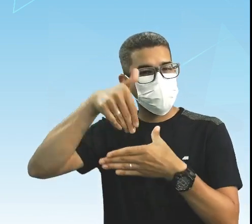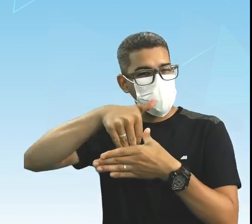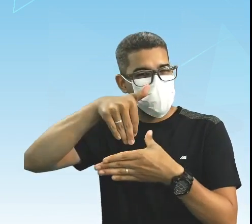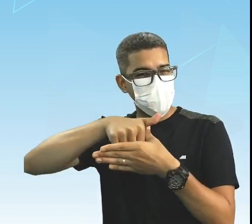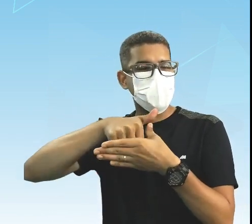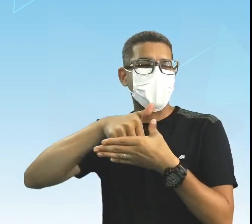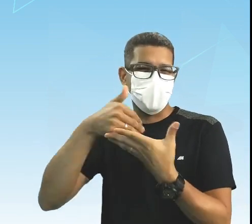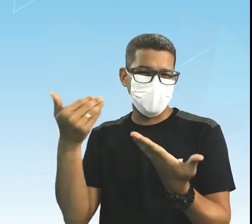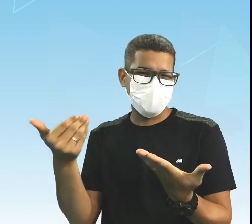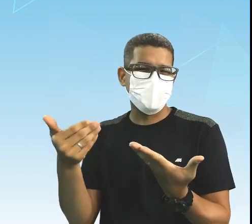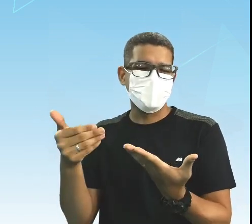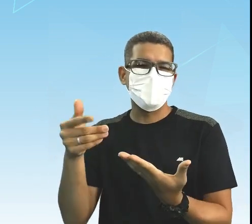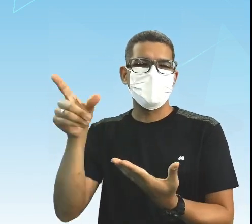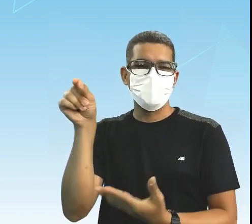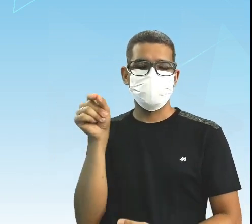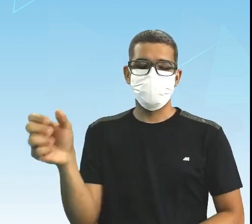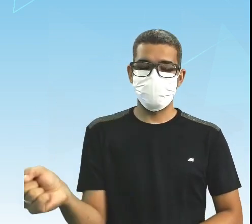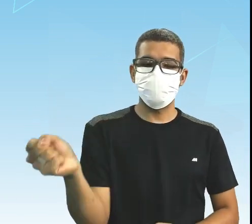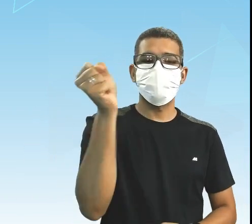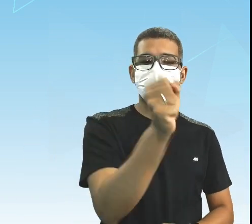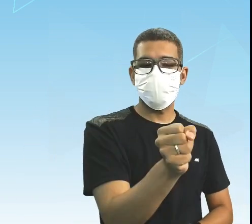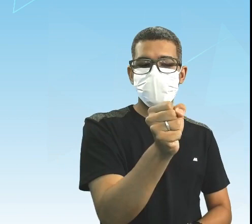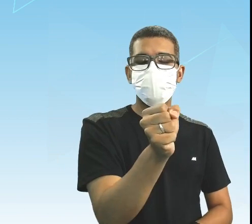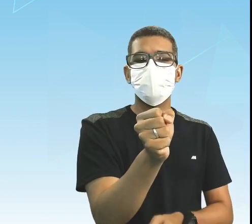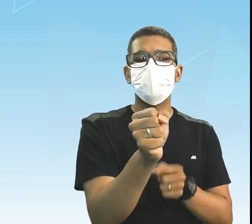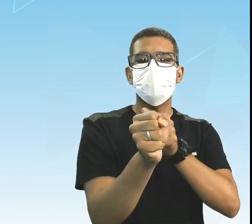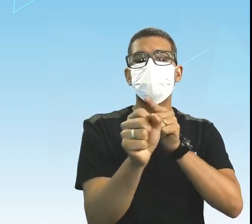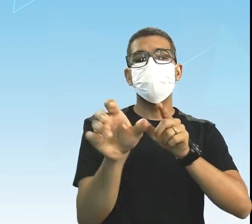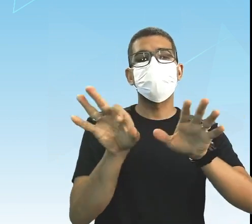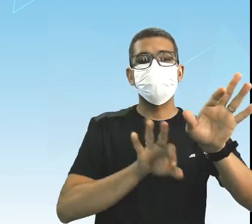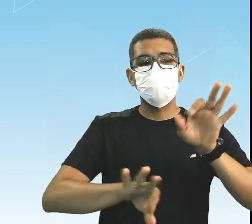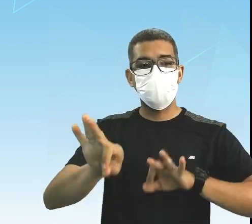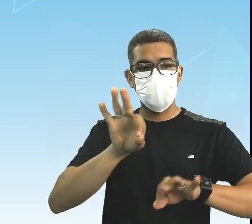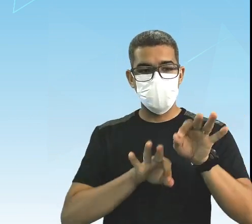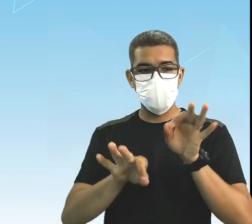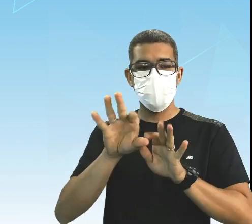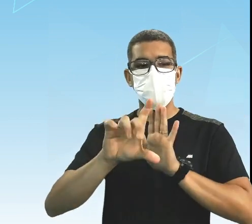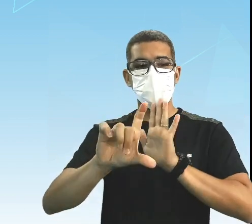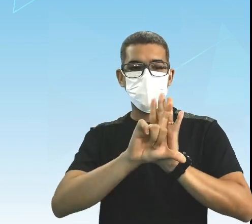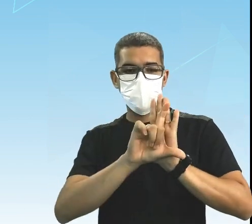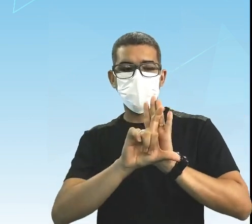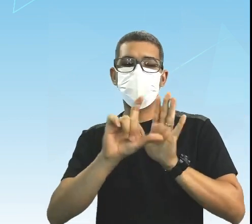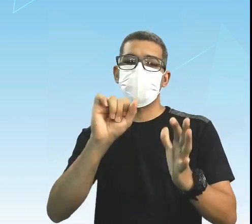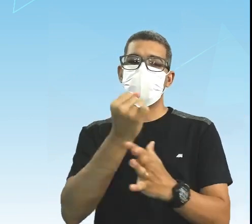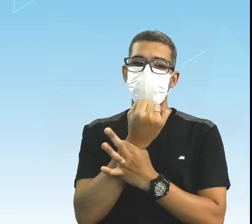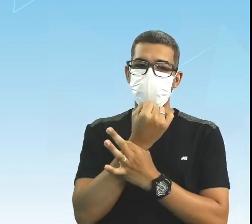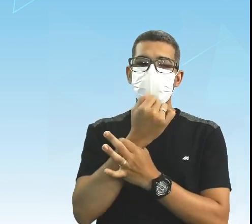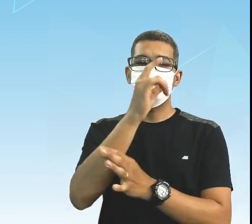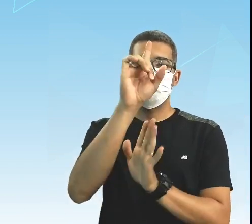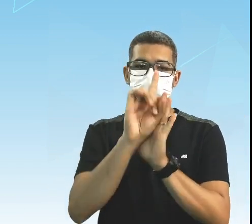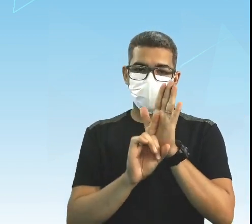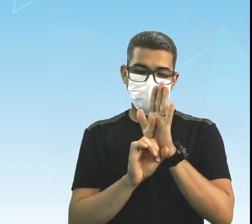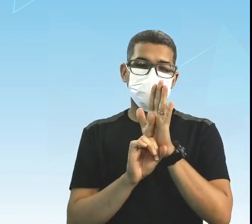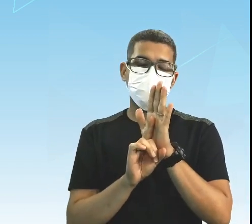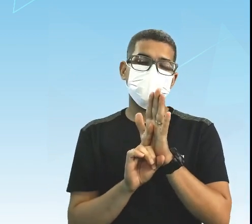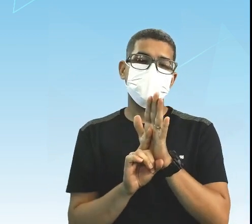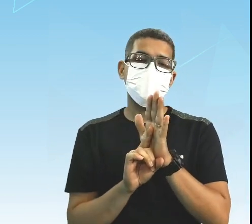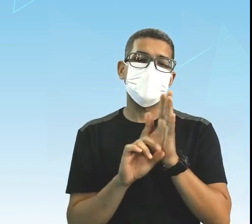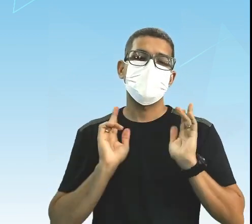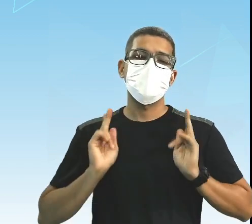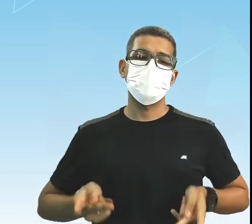através do nosso voto para poder organizar essas leis e garantir nossos direitos e deveres como